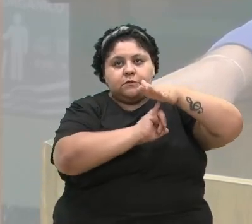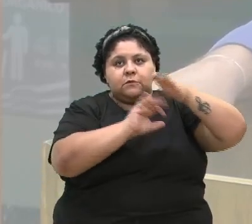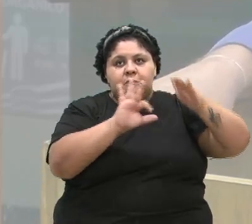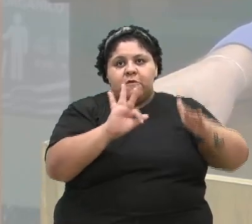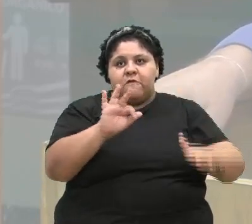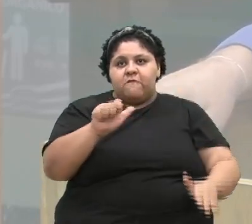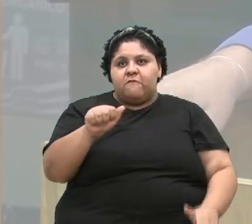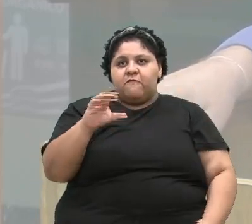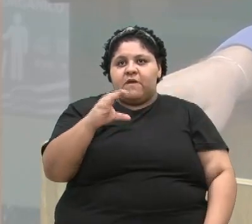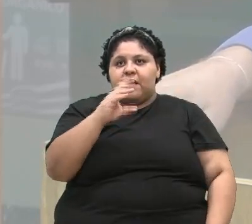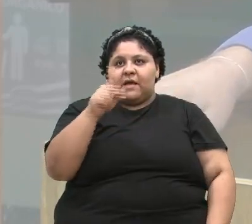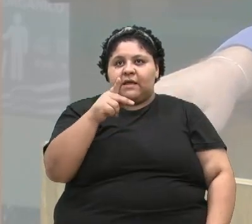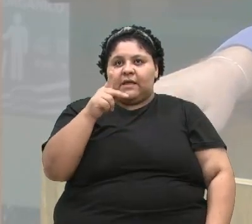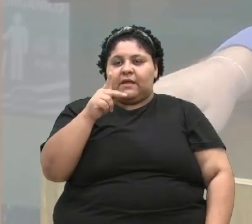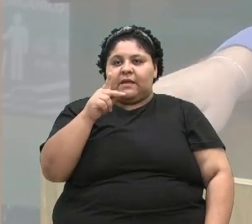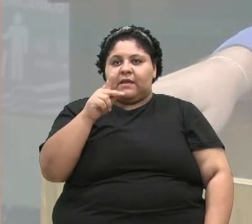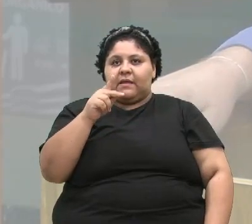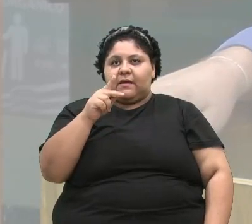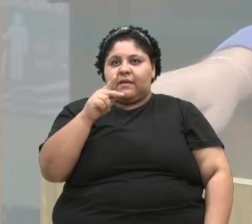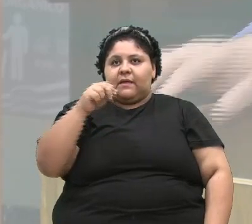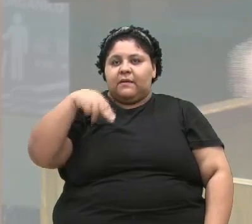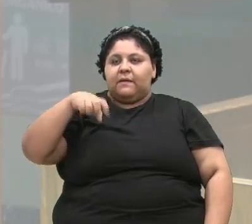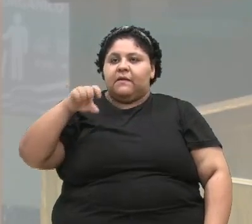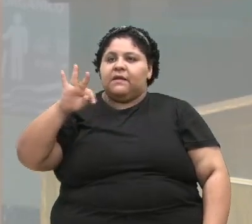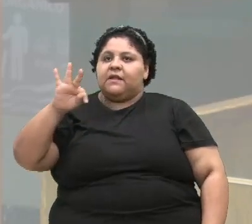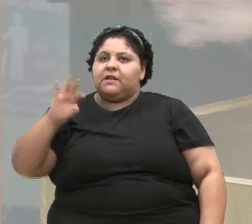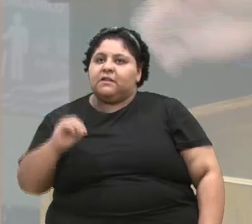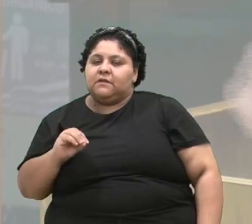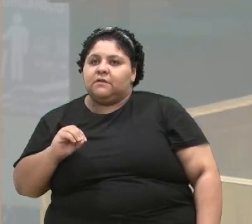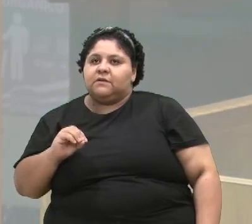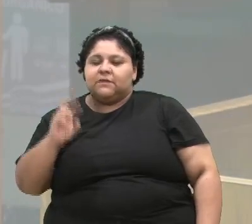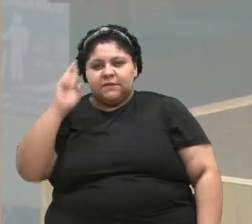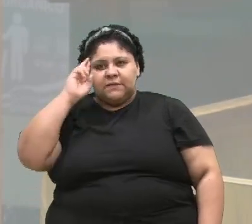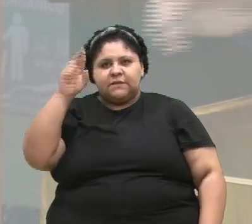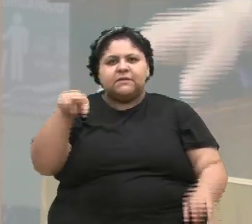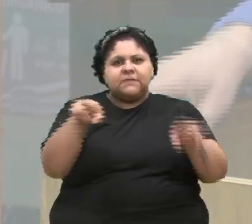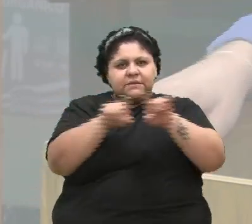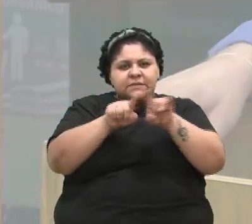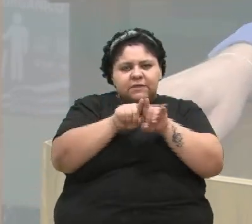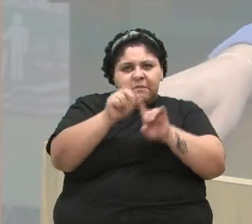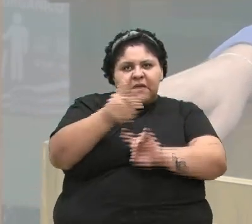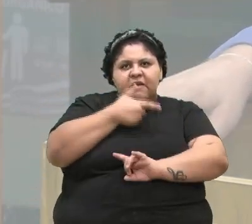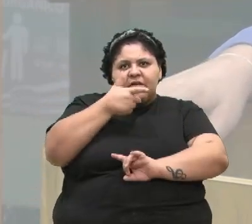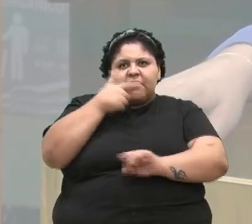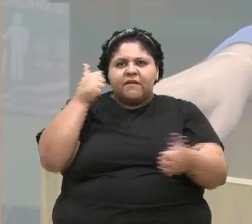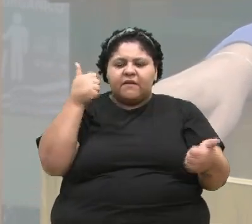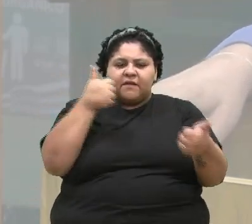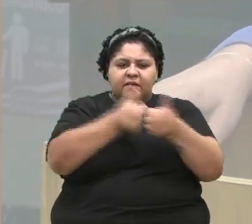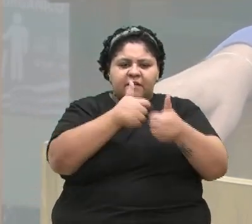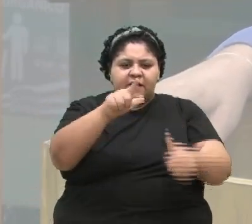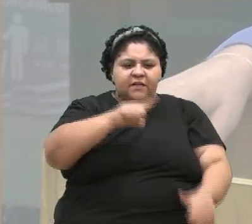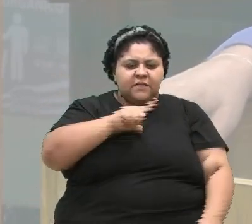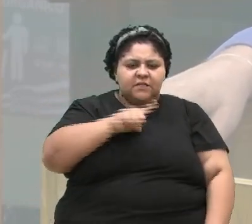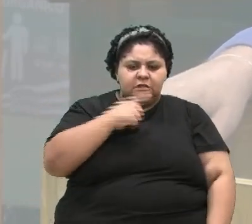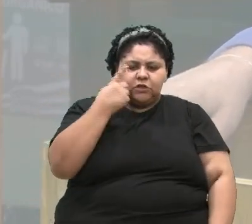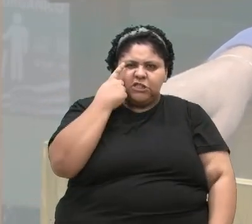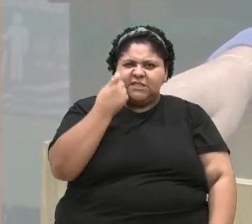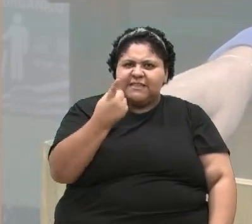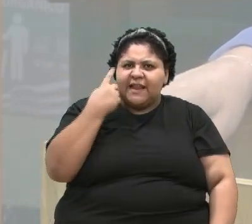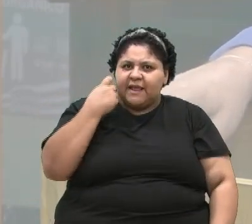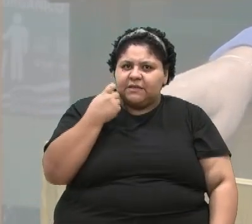né? Ele nos disse também, fui lá falar com ele, estava disponível, se ele tinha interesse de uma